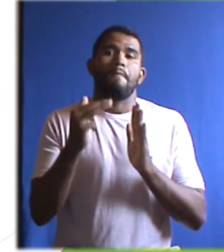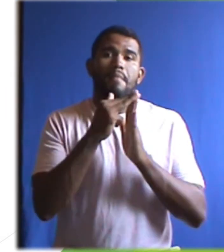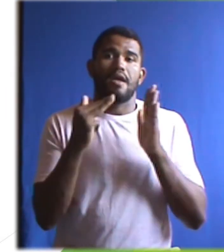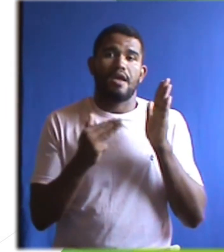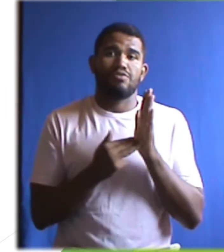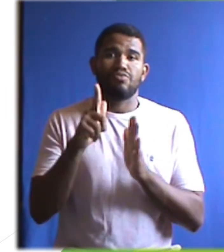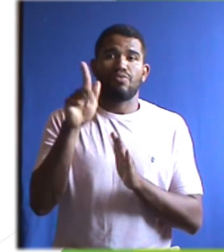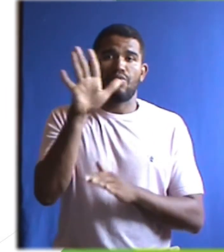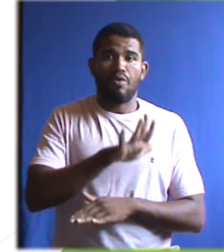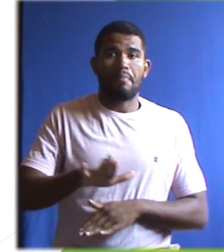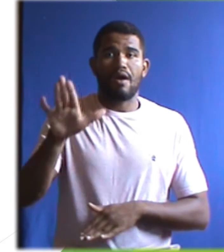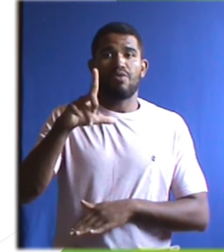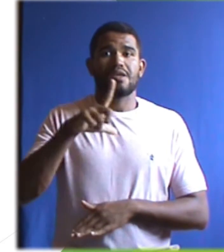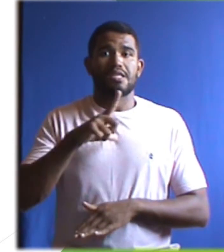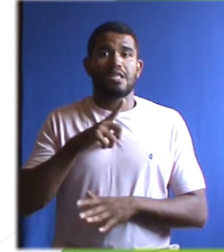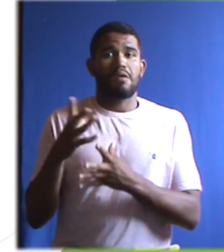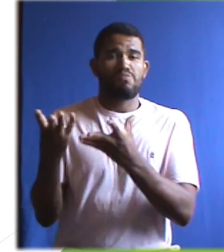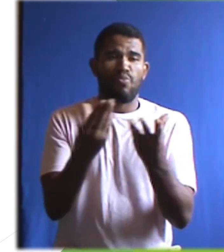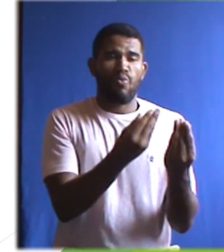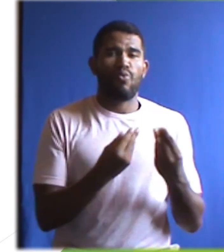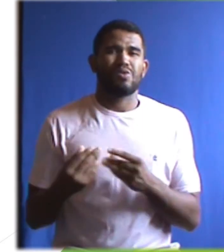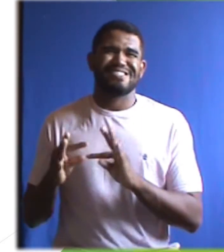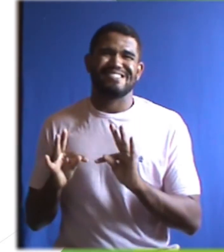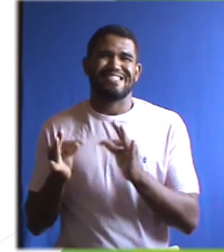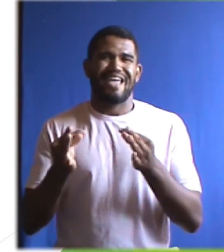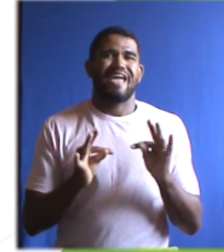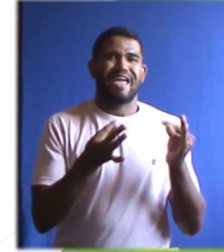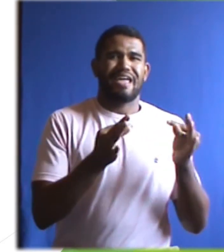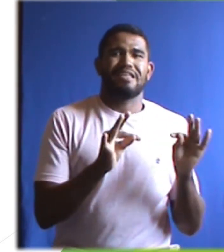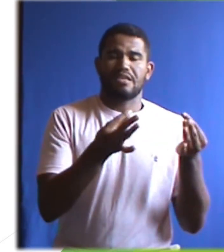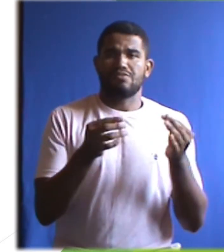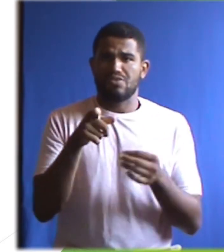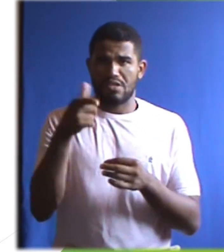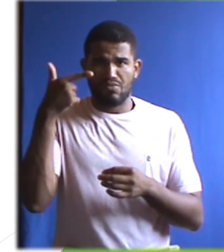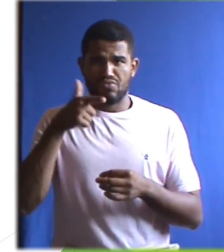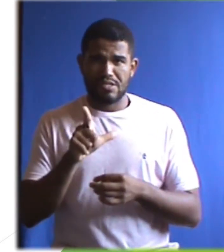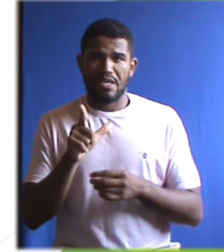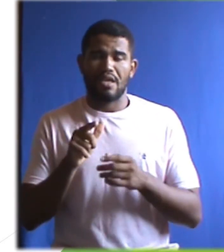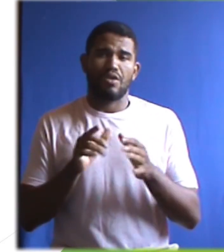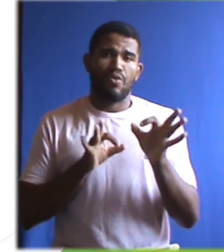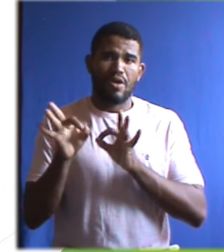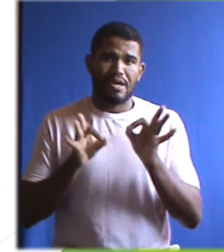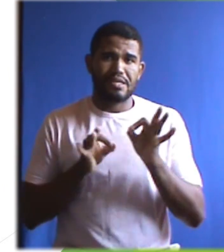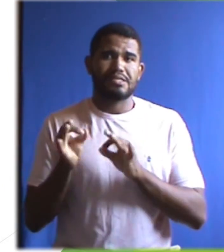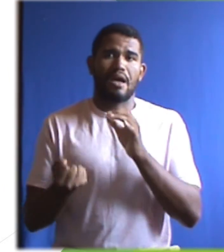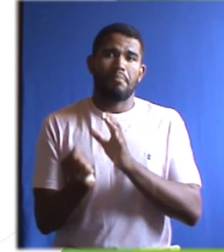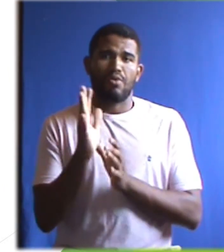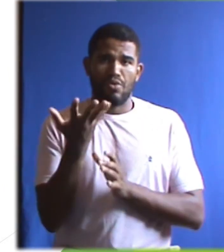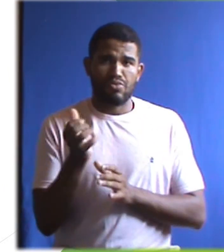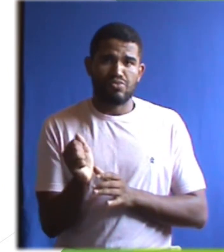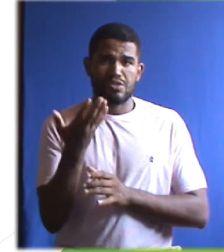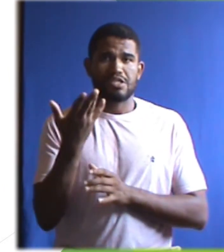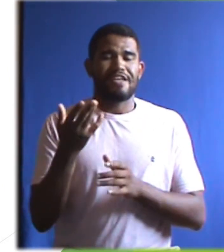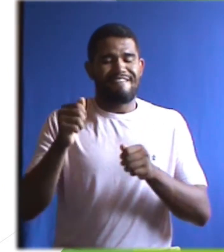Se você tem, por exemplo, um método global, que ele envolverá mais técnicas, você